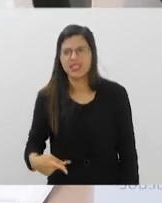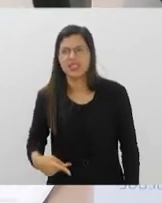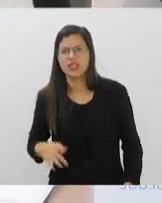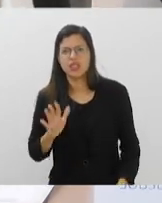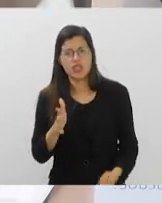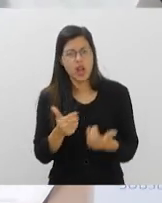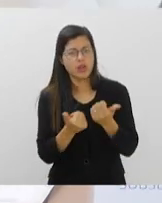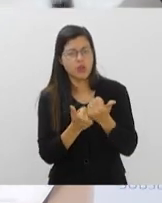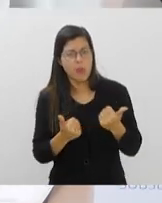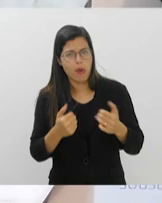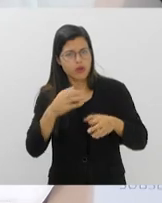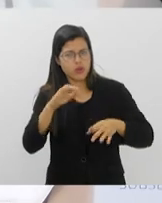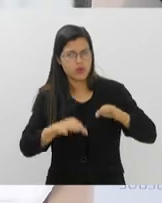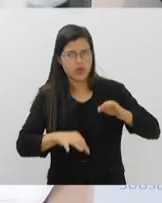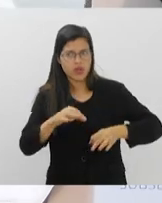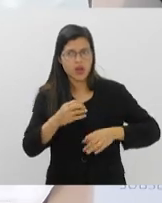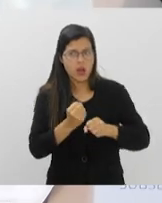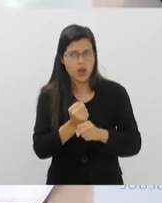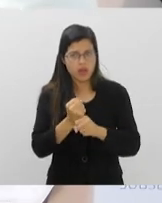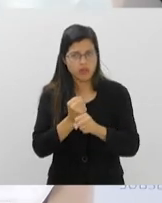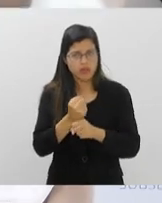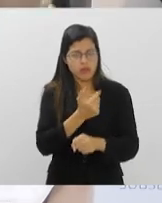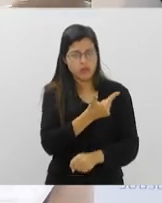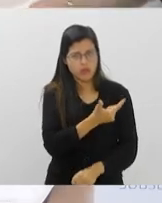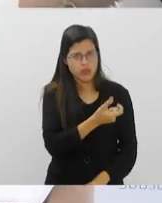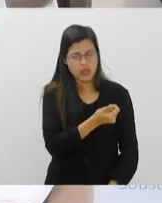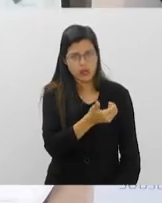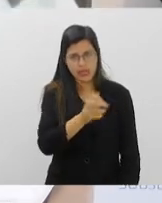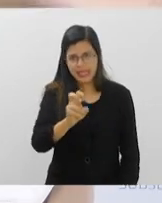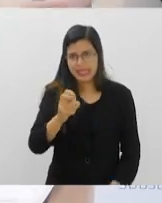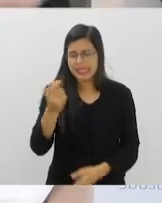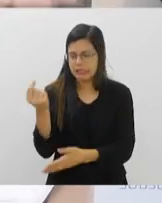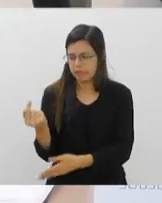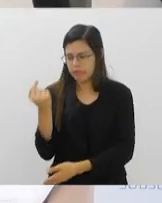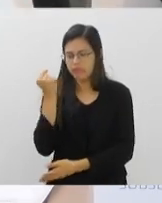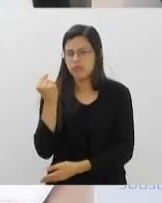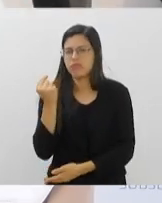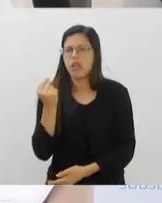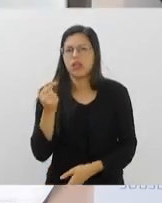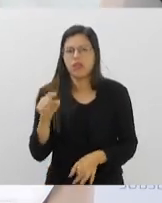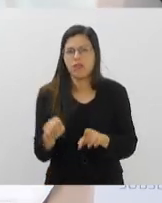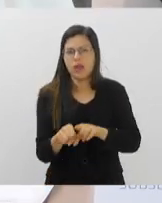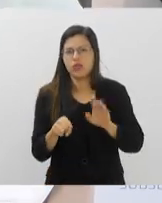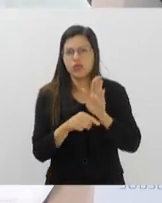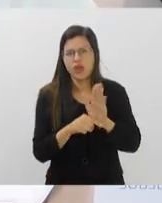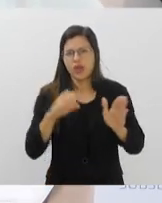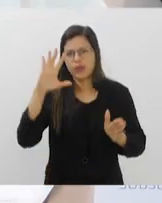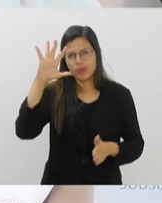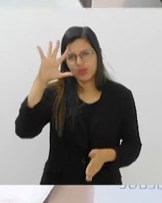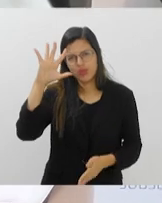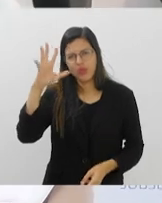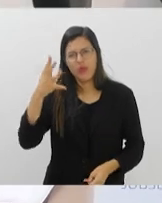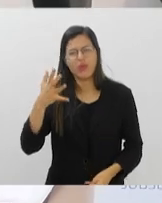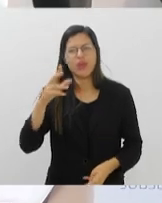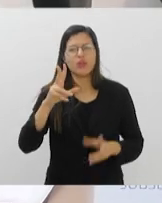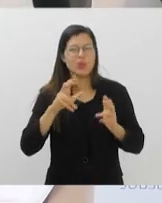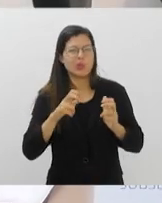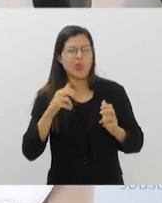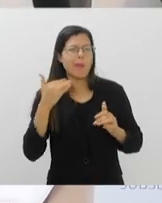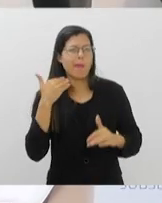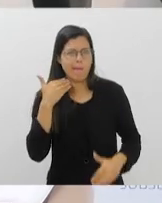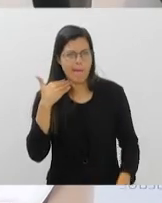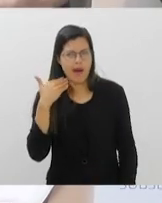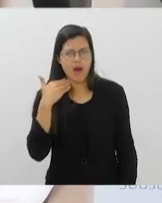jurídico nós lá em 2015 ajudamos a resolver a questão da conta bancária não sei se a dout frasia se lembra que a